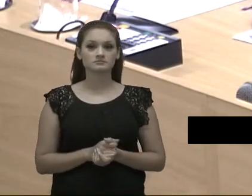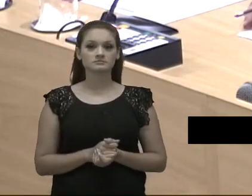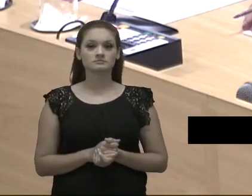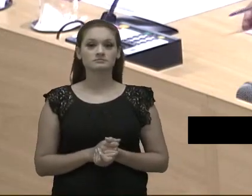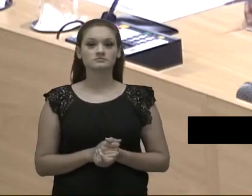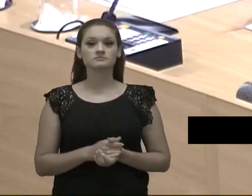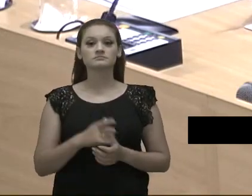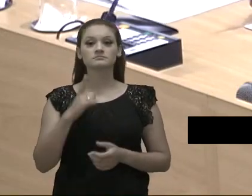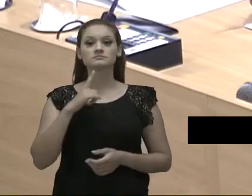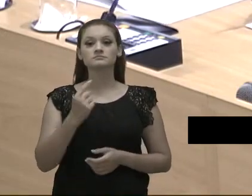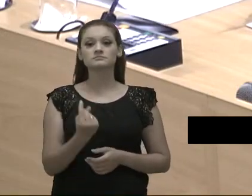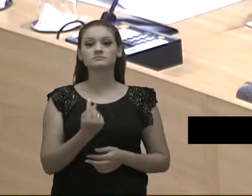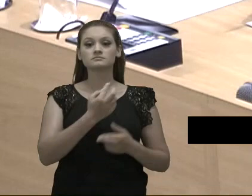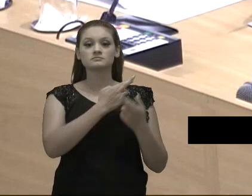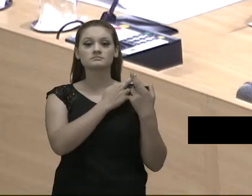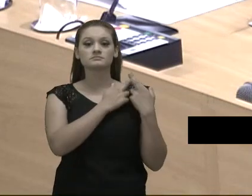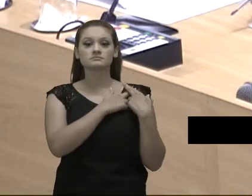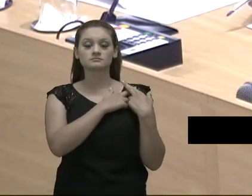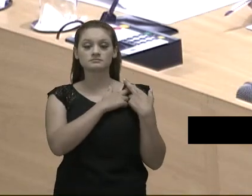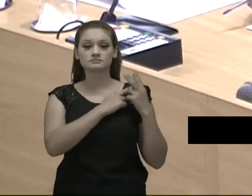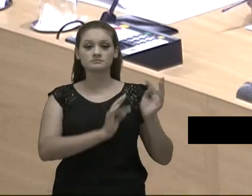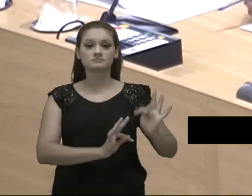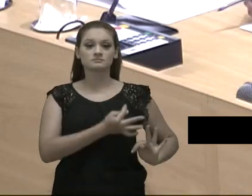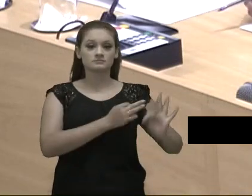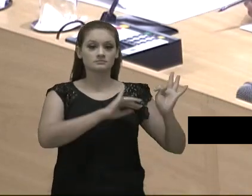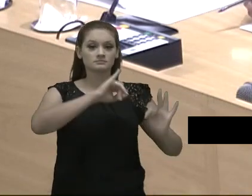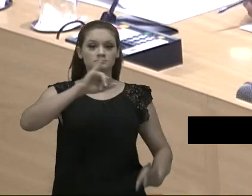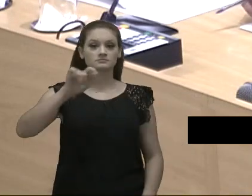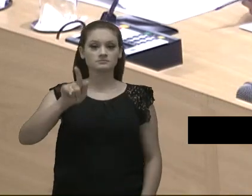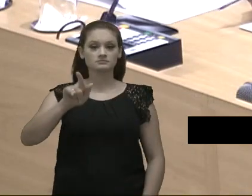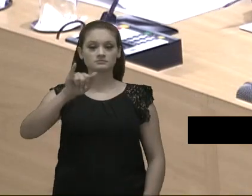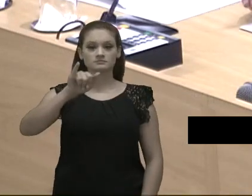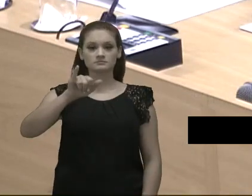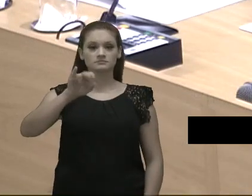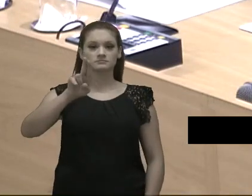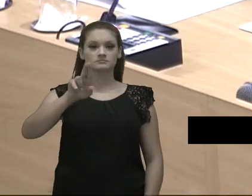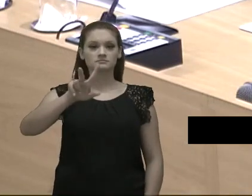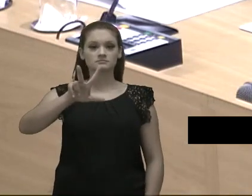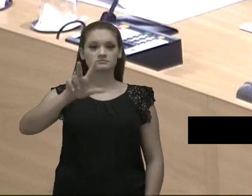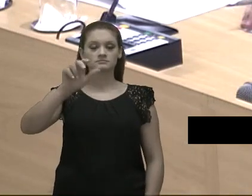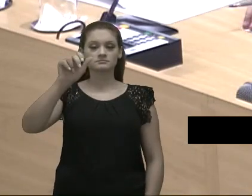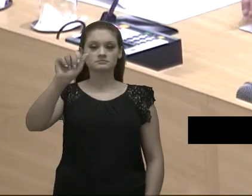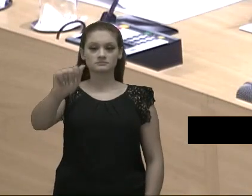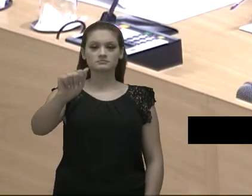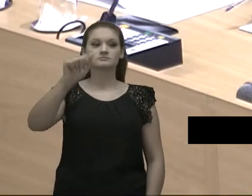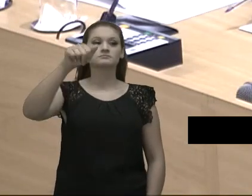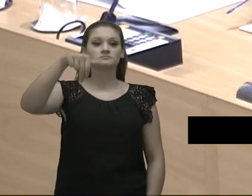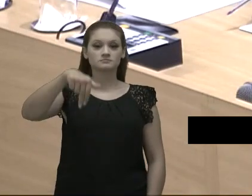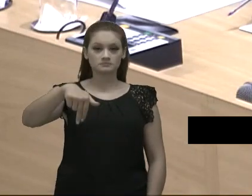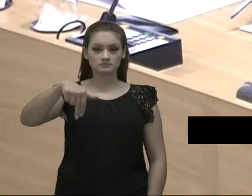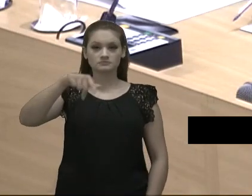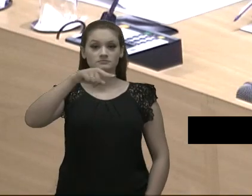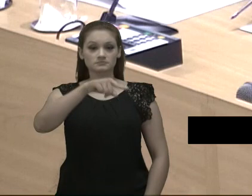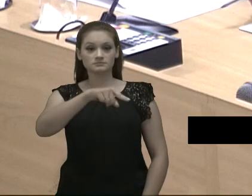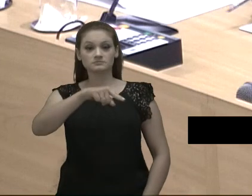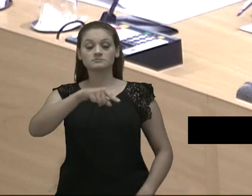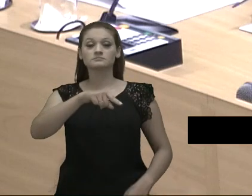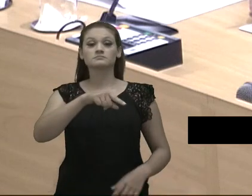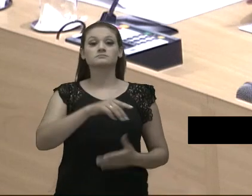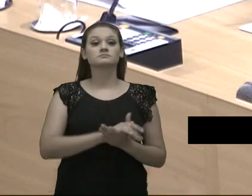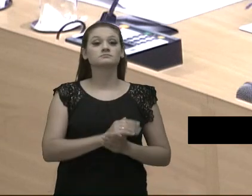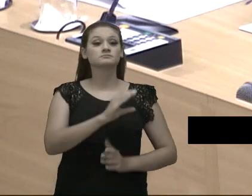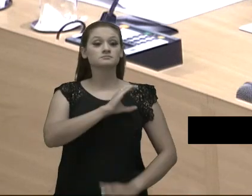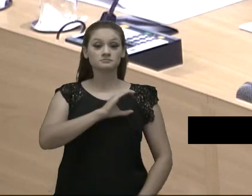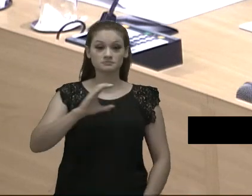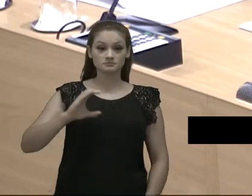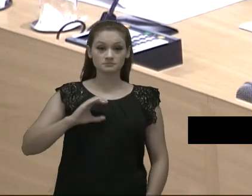A gente tem um responsável técnico que é o senhor Gilvan, né? Então ele coordena as unidades